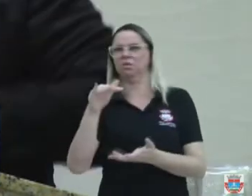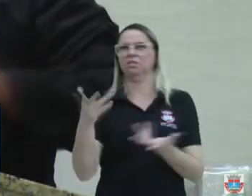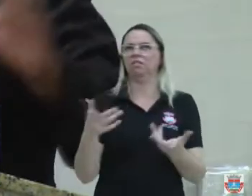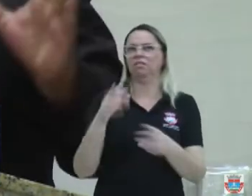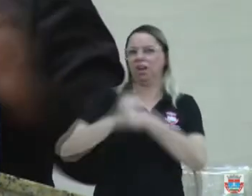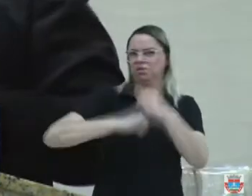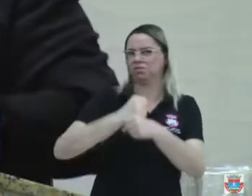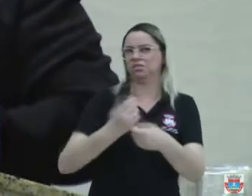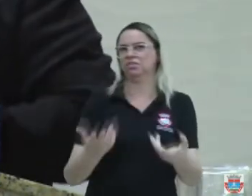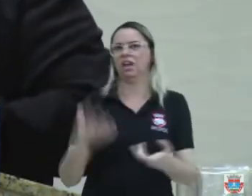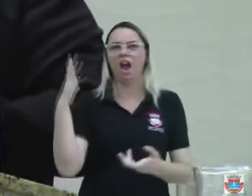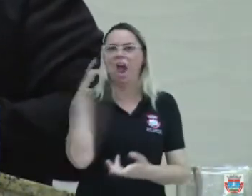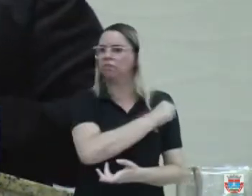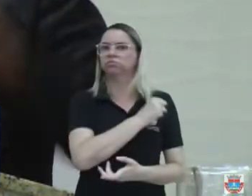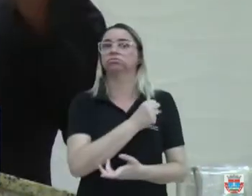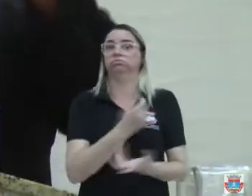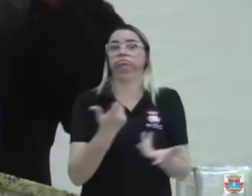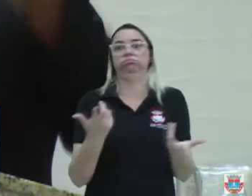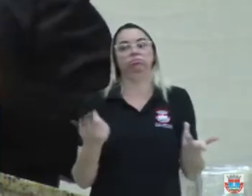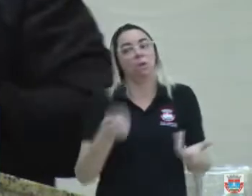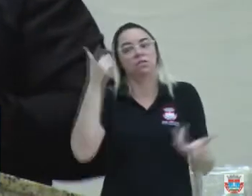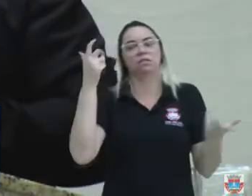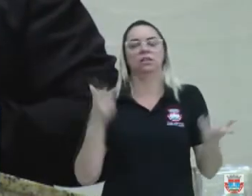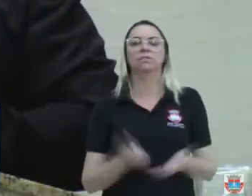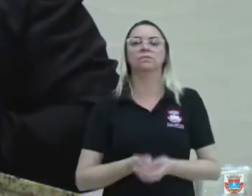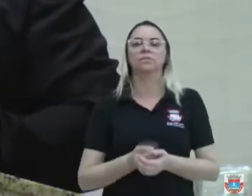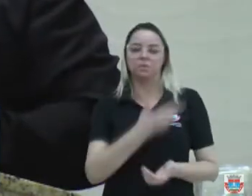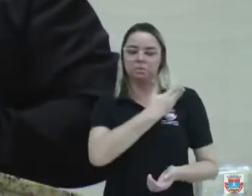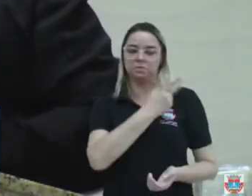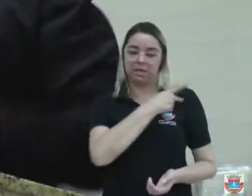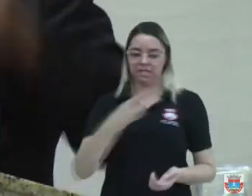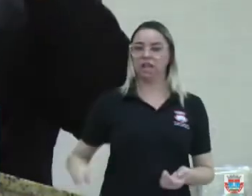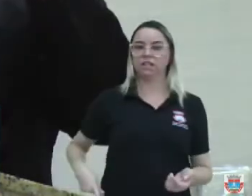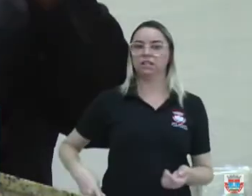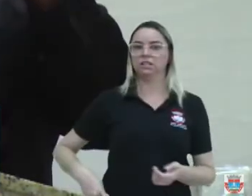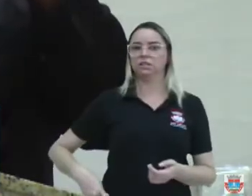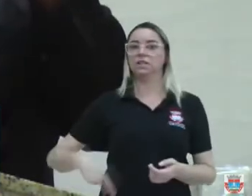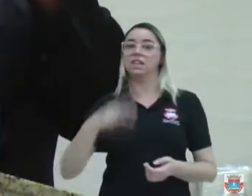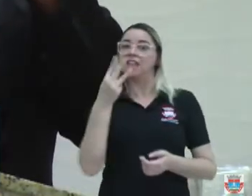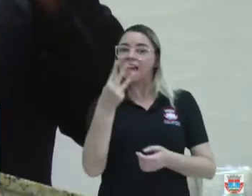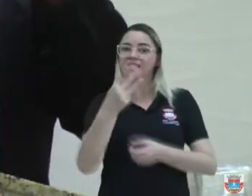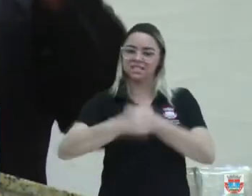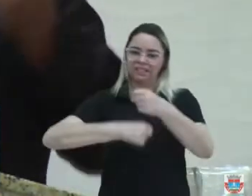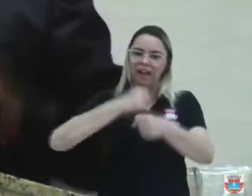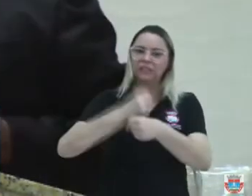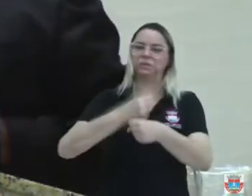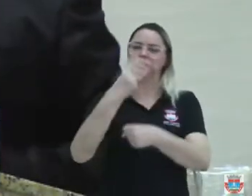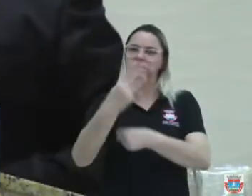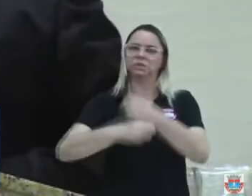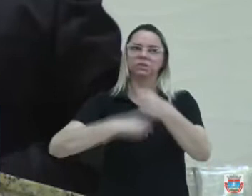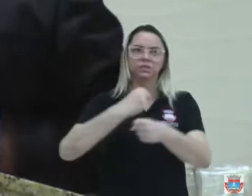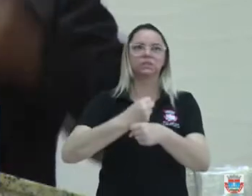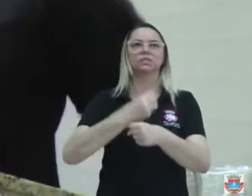aí faz tudo as carreiras. O presidente da República, ele passou 3 anos e meio para